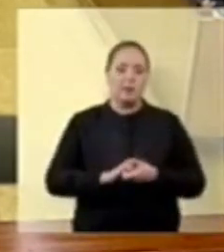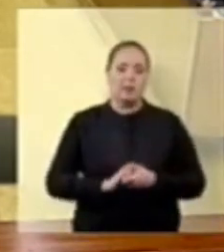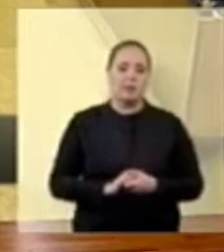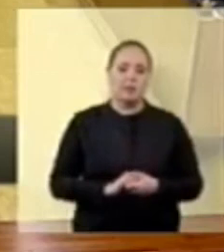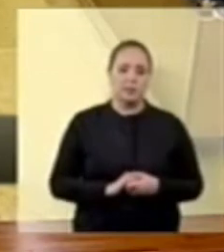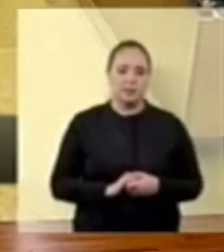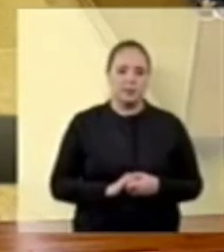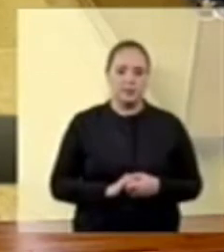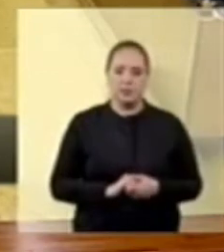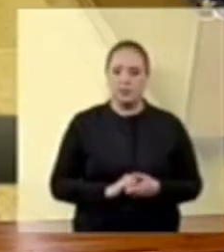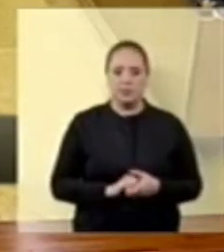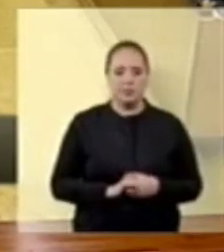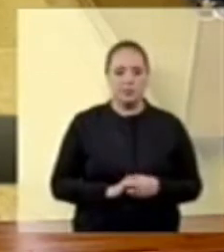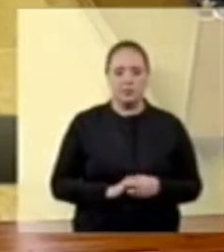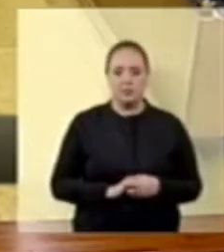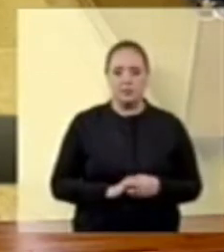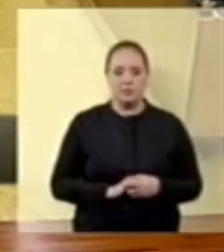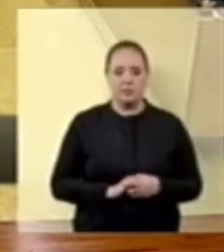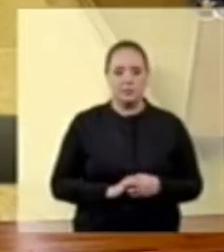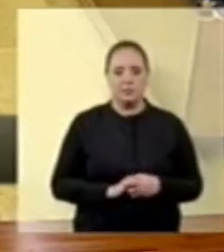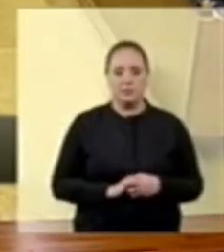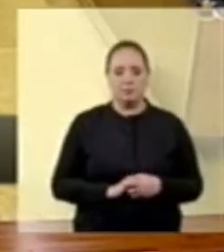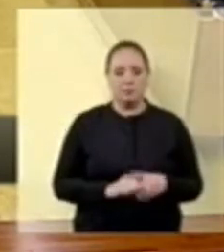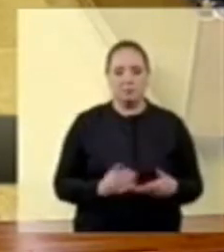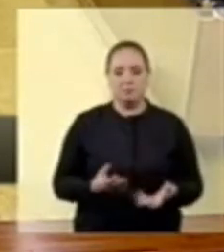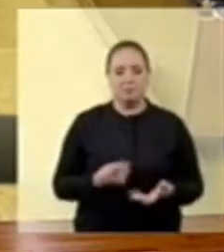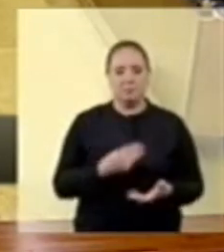vida foi a ministra rosa